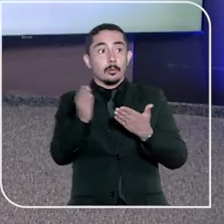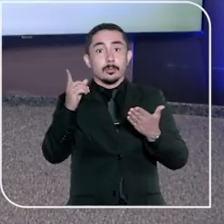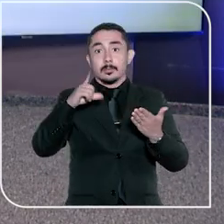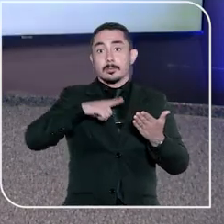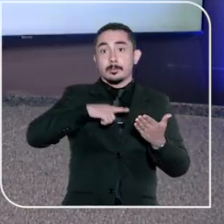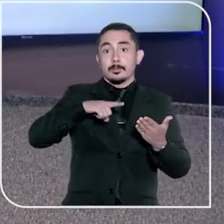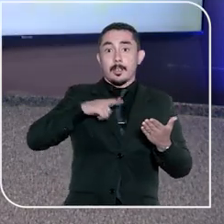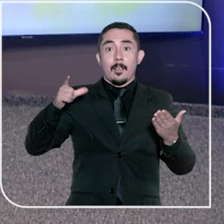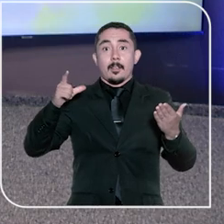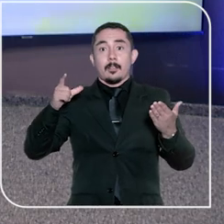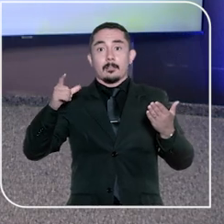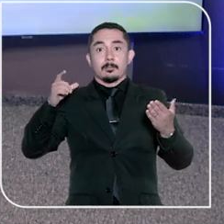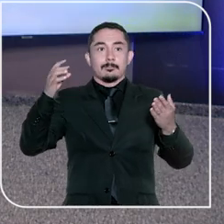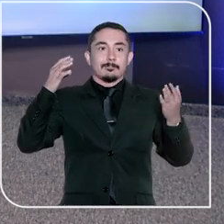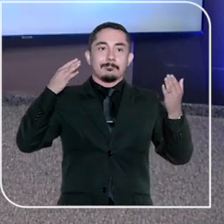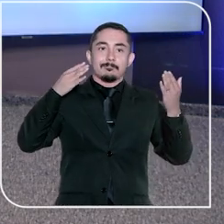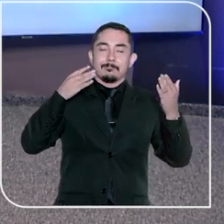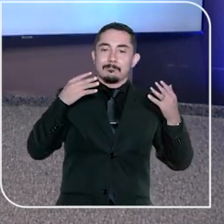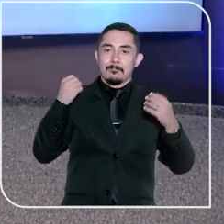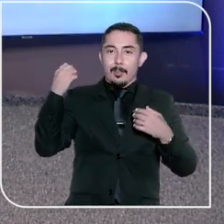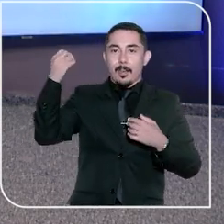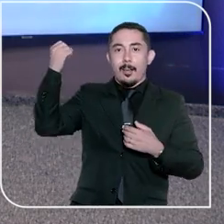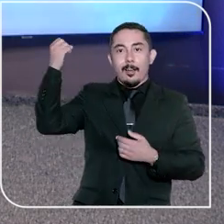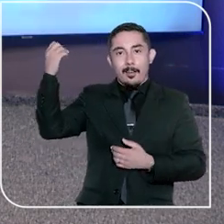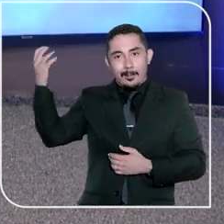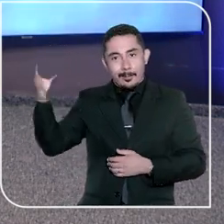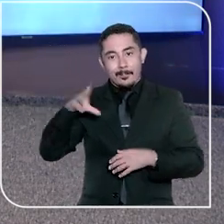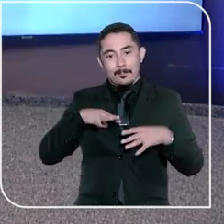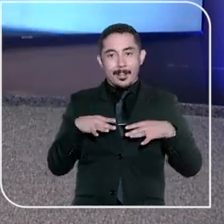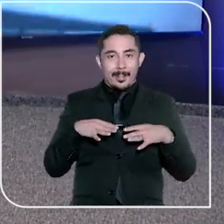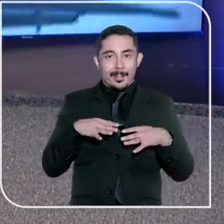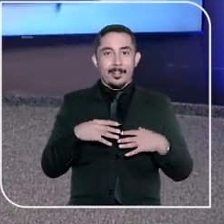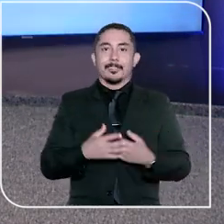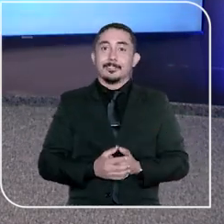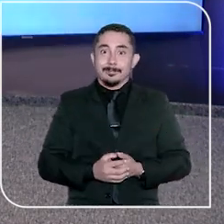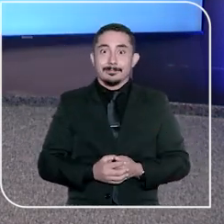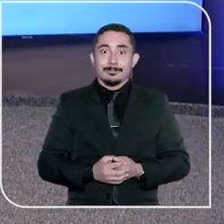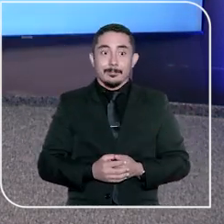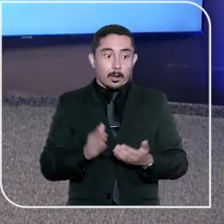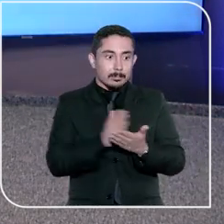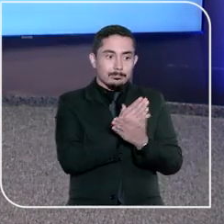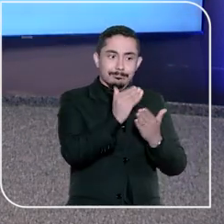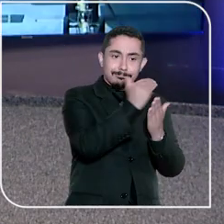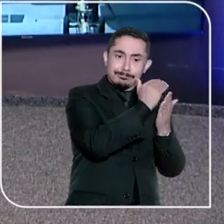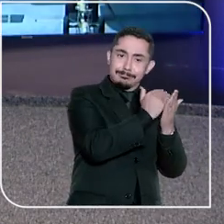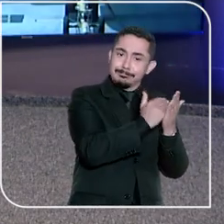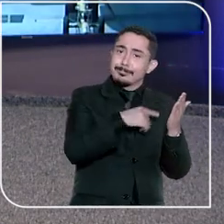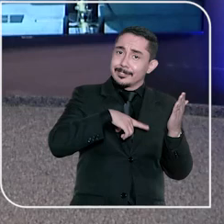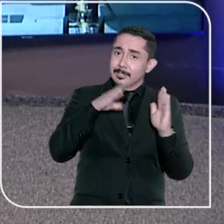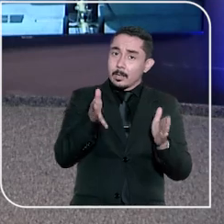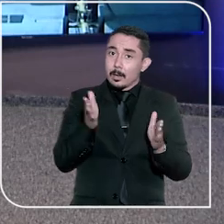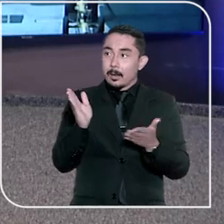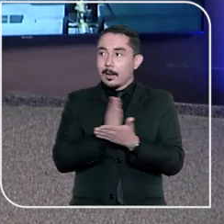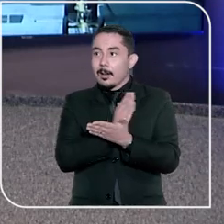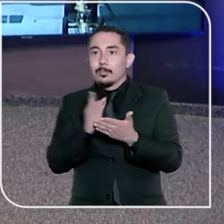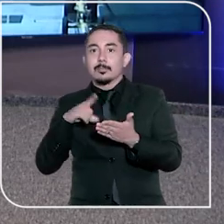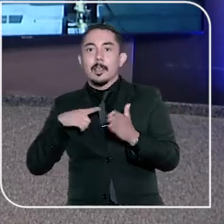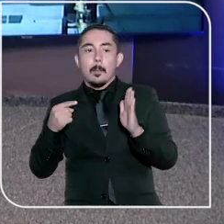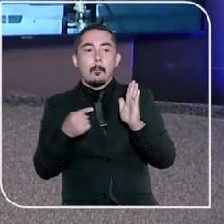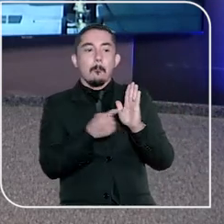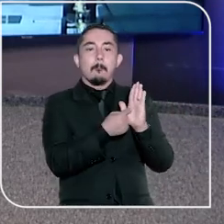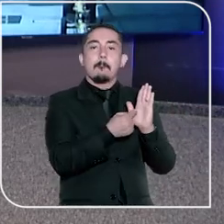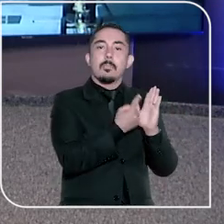planejou aquela tão aguardada viagem é nessa hora que muitos aproveitam os pontos